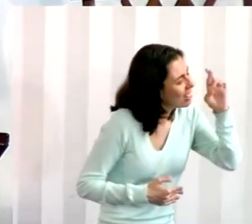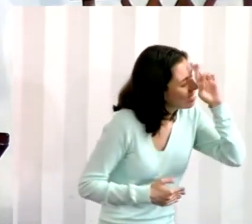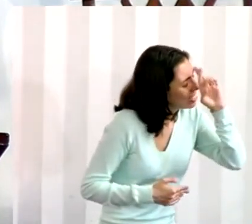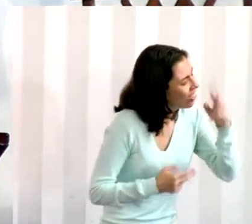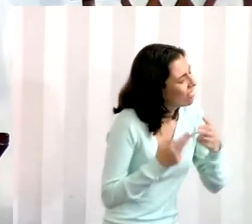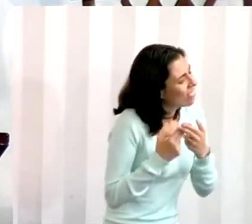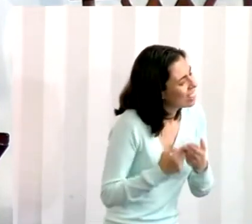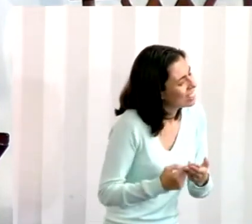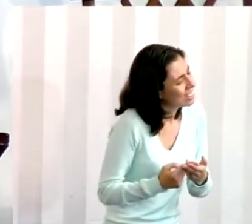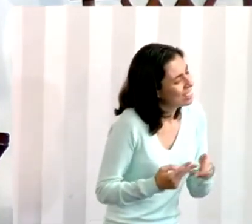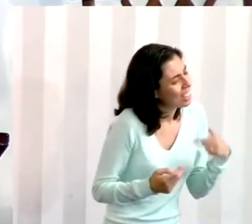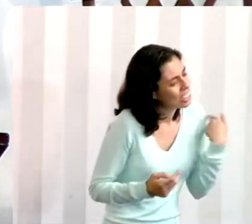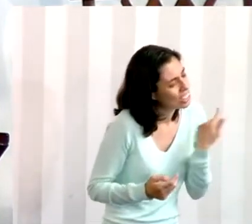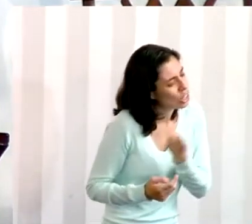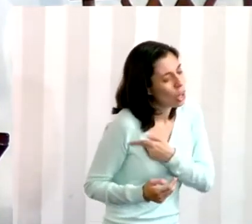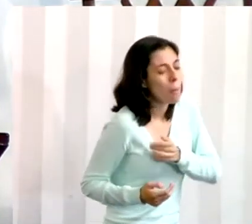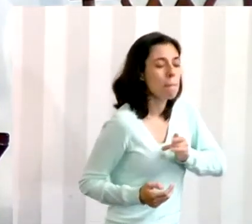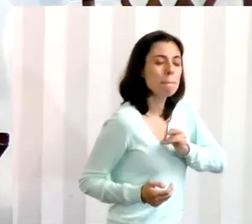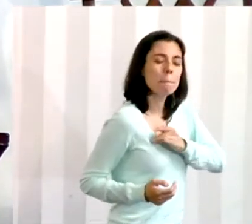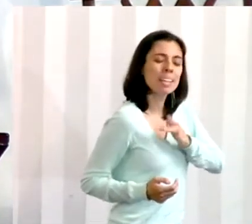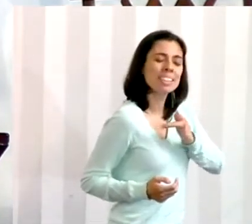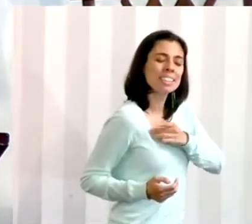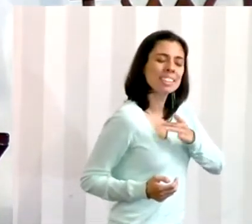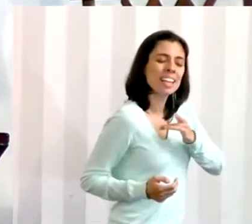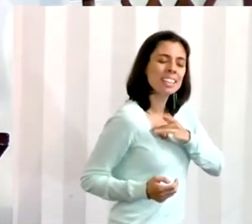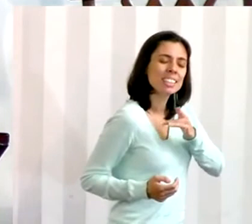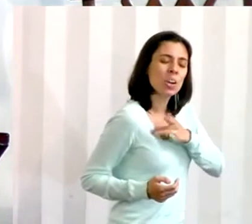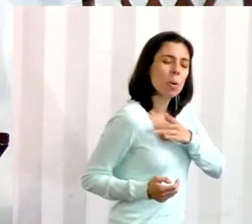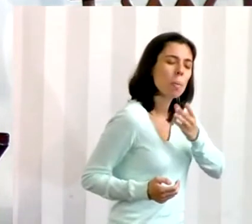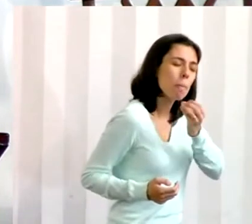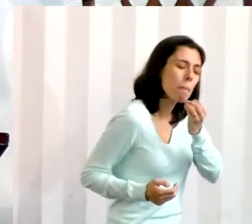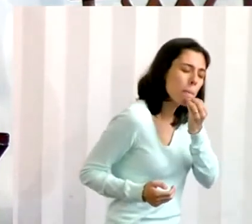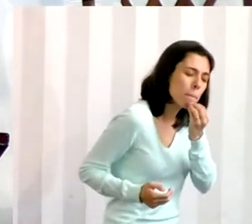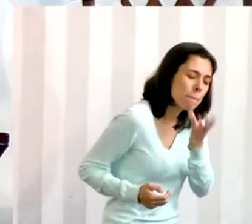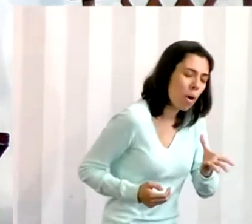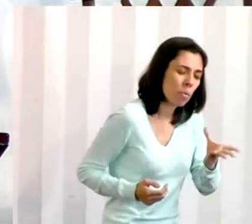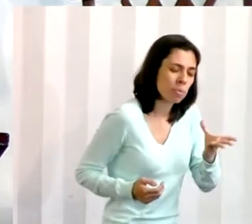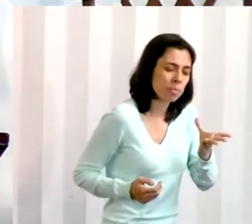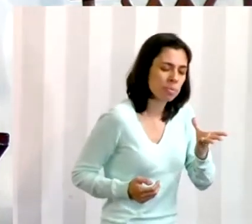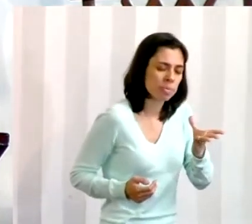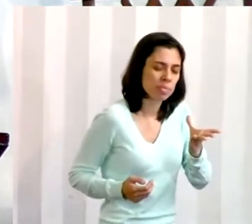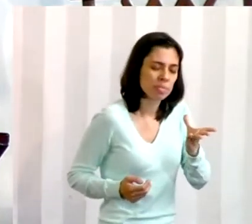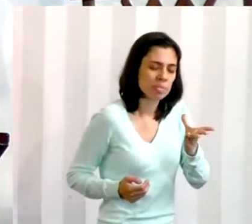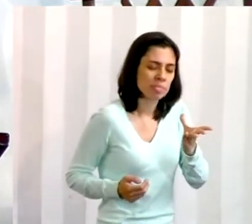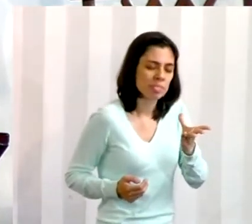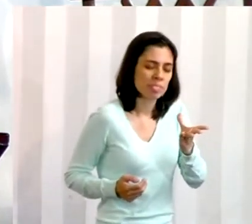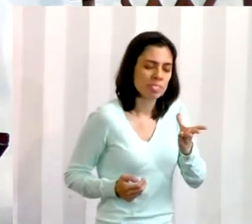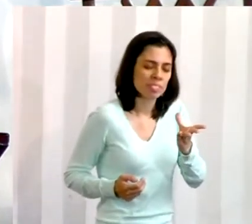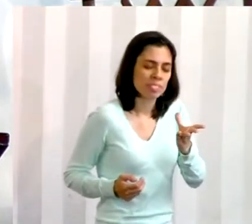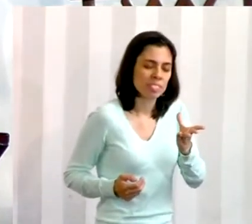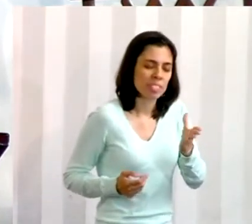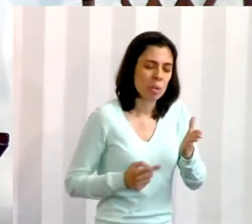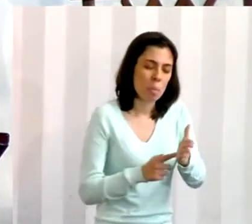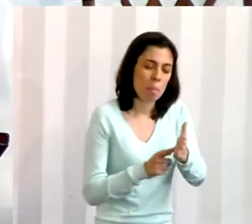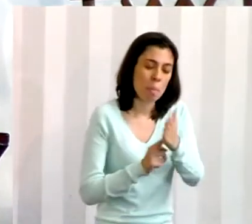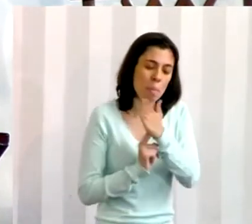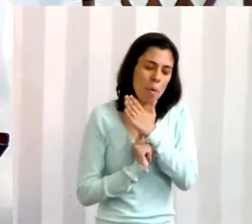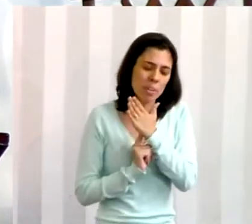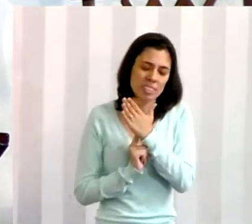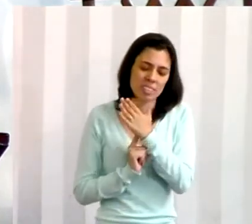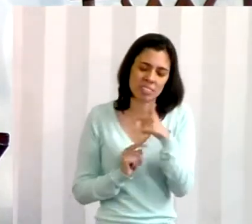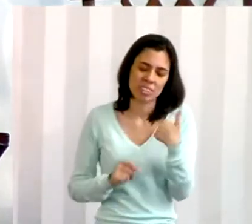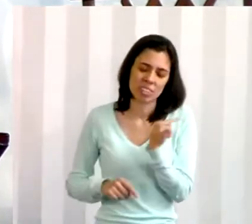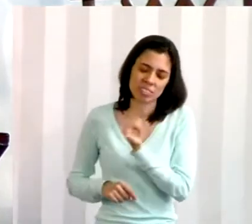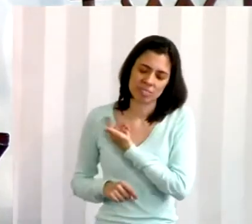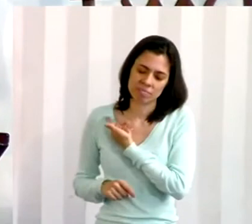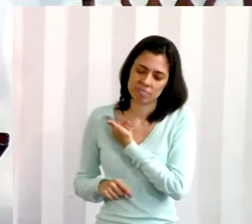Tua palavra, é misericordioso e compassivo. A Tua compaixão se expressa em paciência para